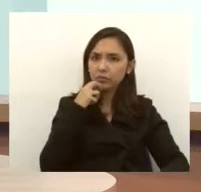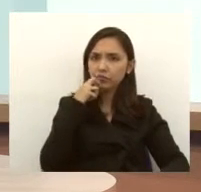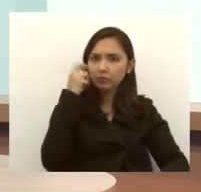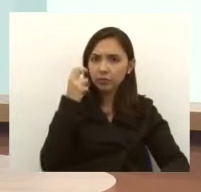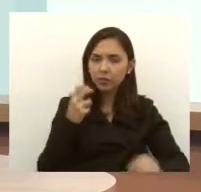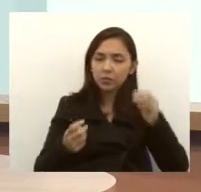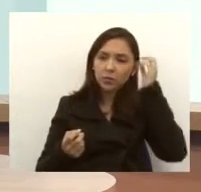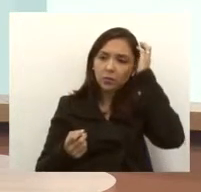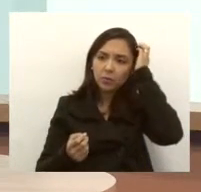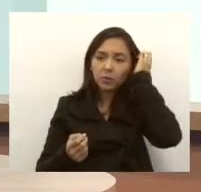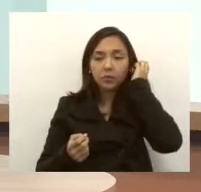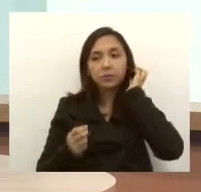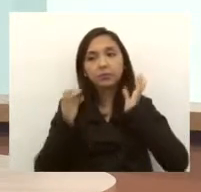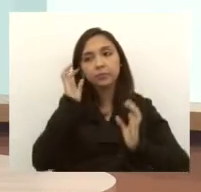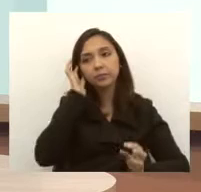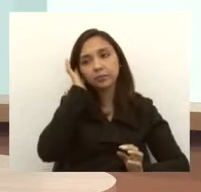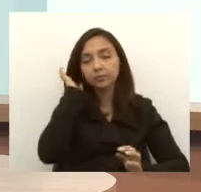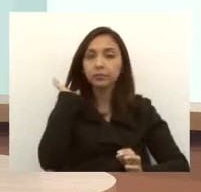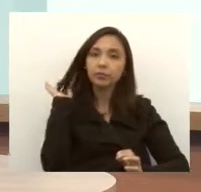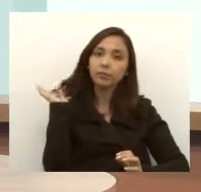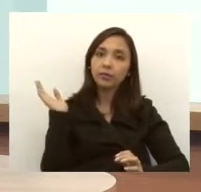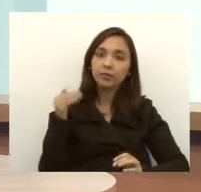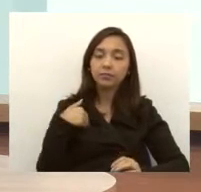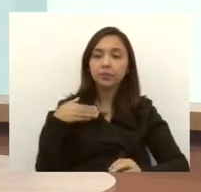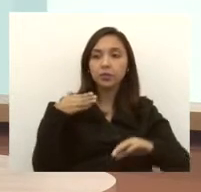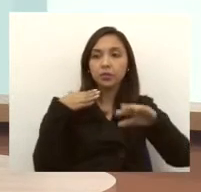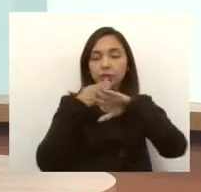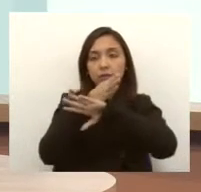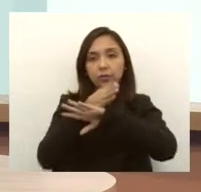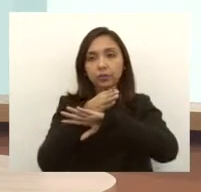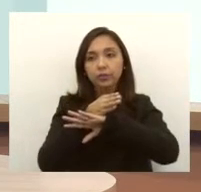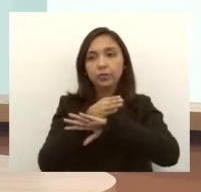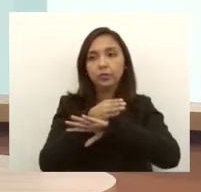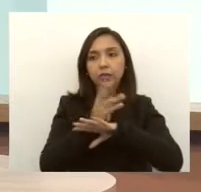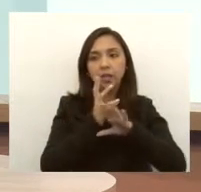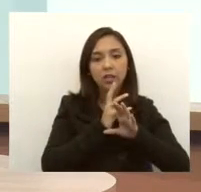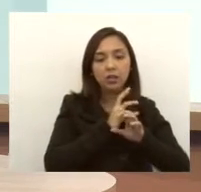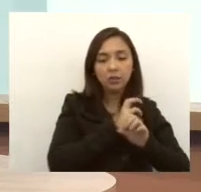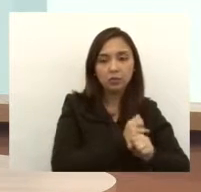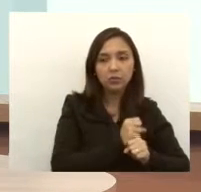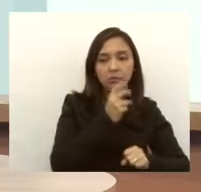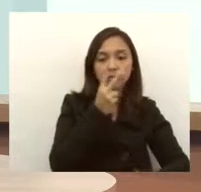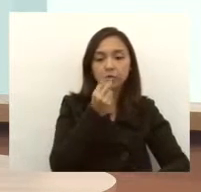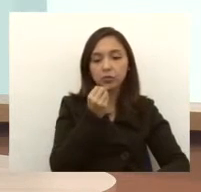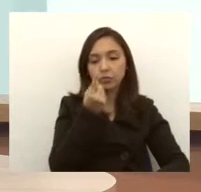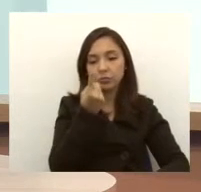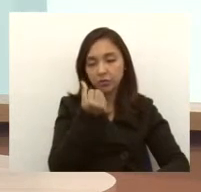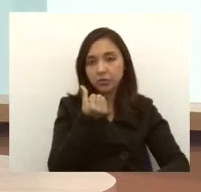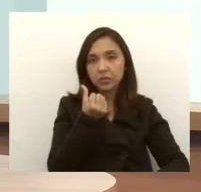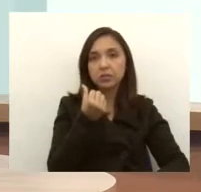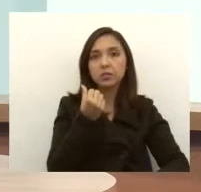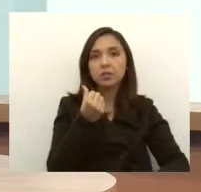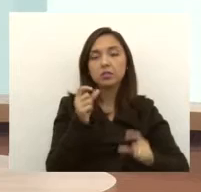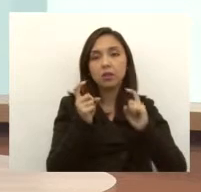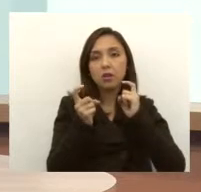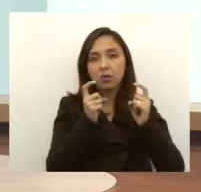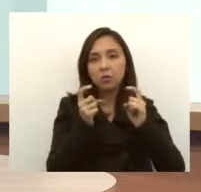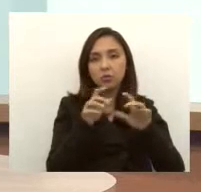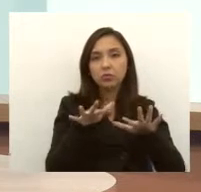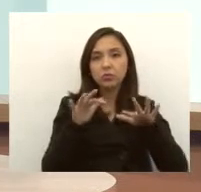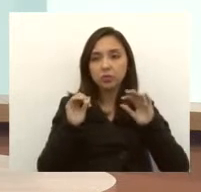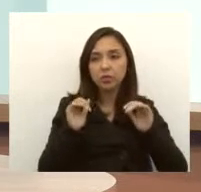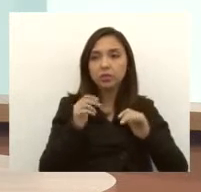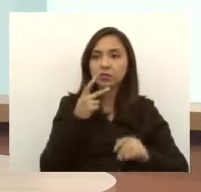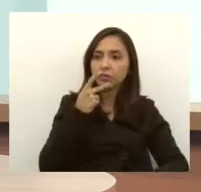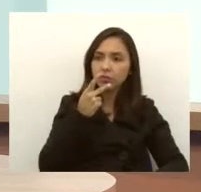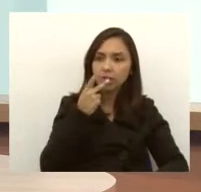vereador. Porque eu fui no orçamento de 2016, nas audiências do orçamento, e falei